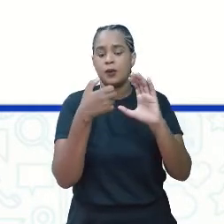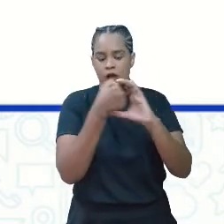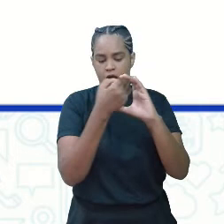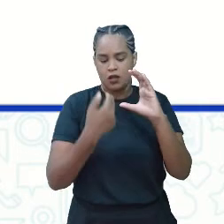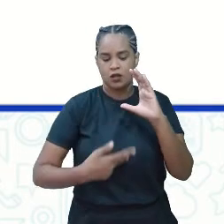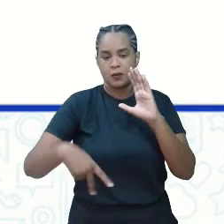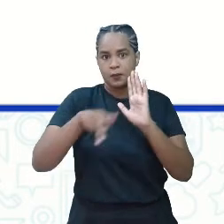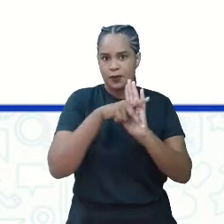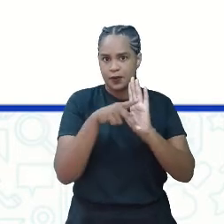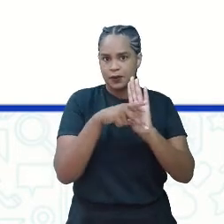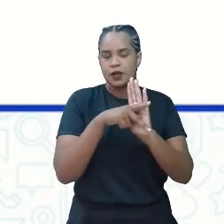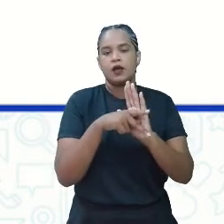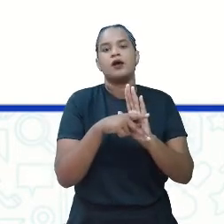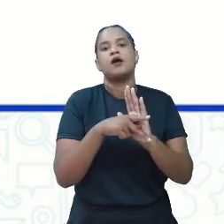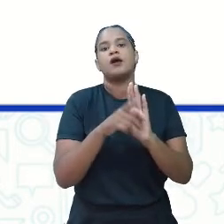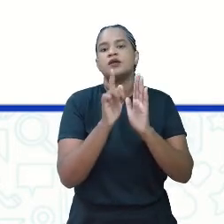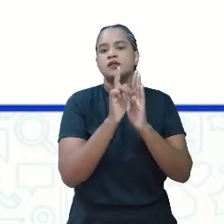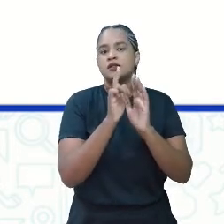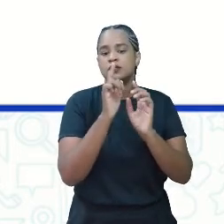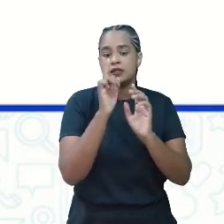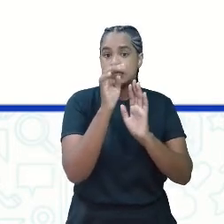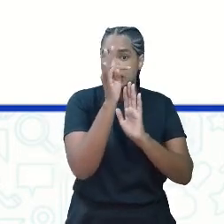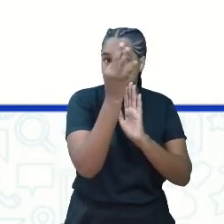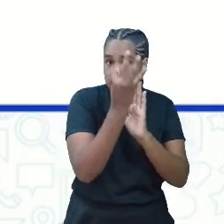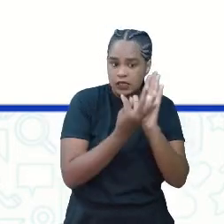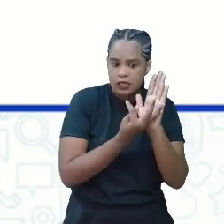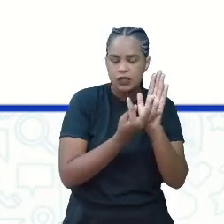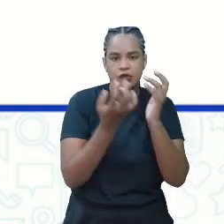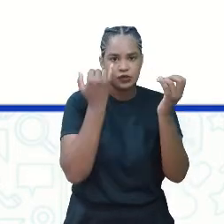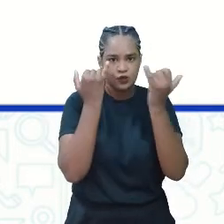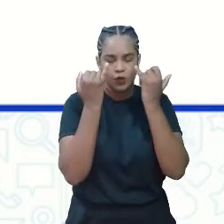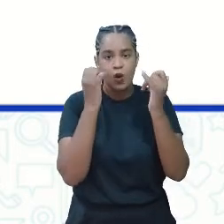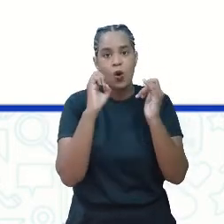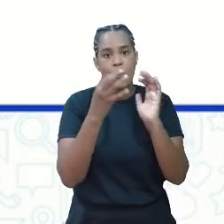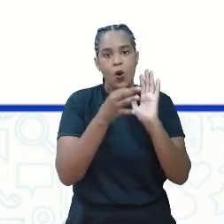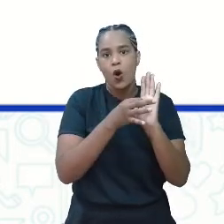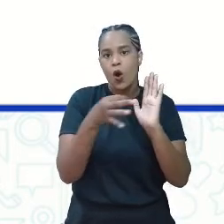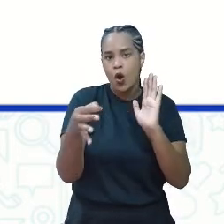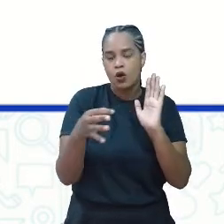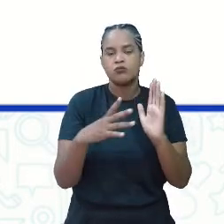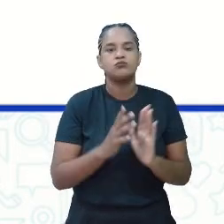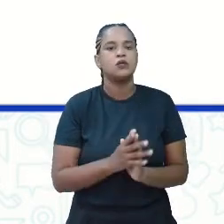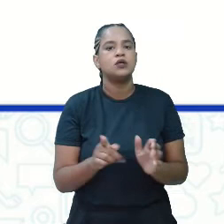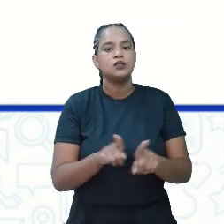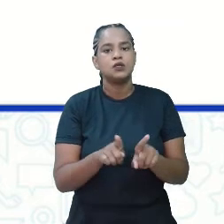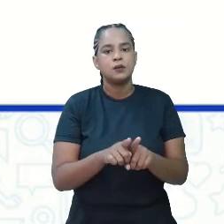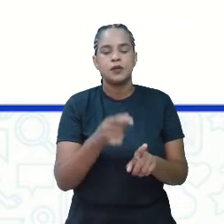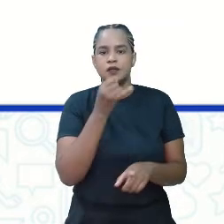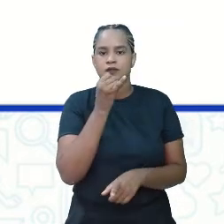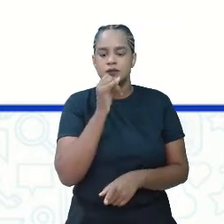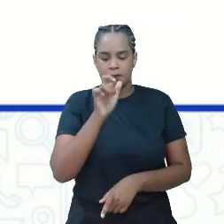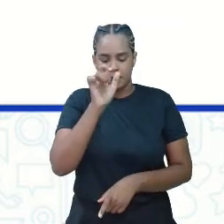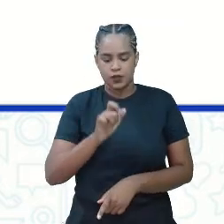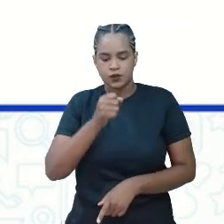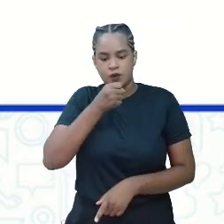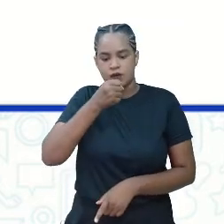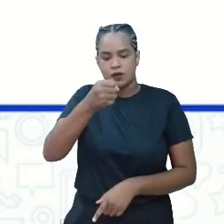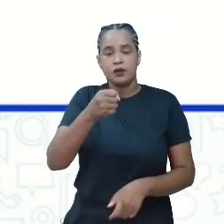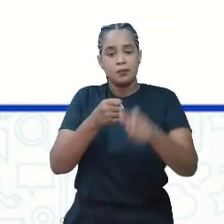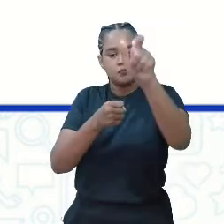características. Texto informativo ou opinativo, presença do entrevistador e do